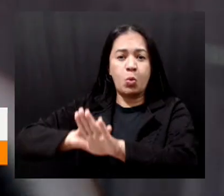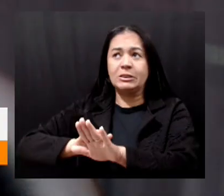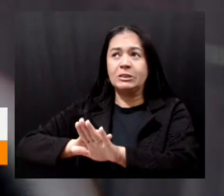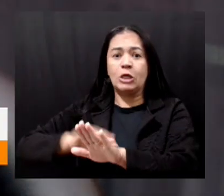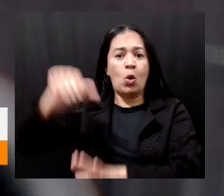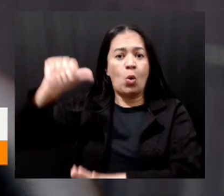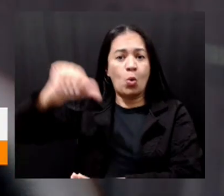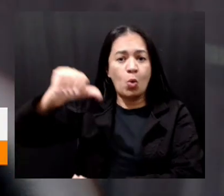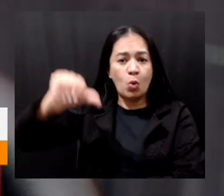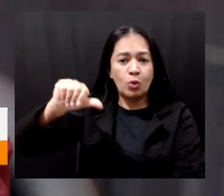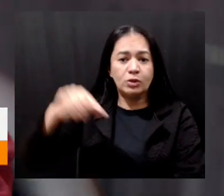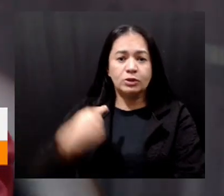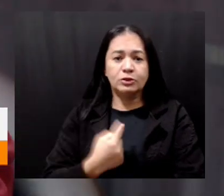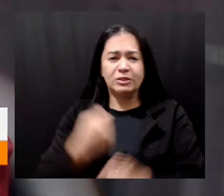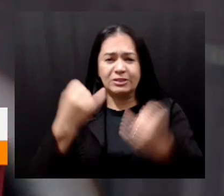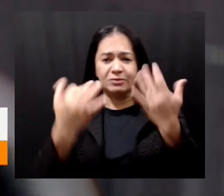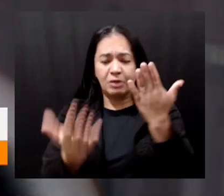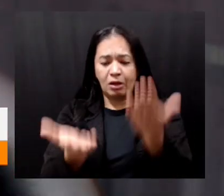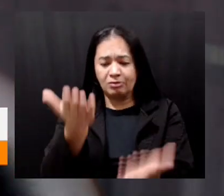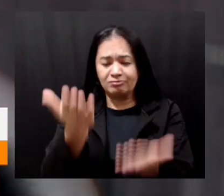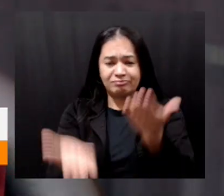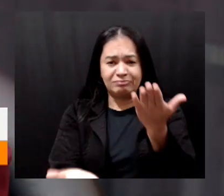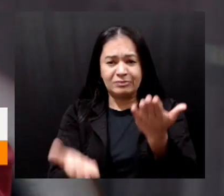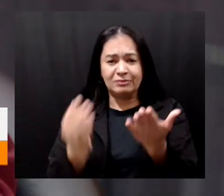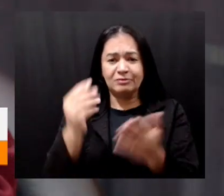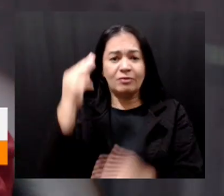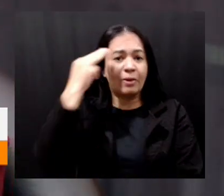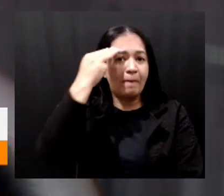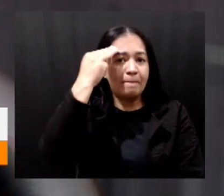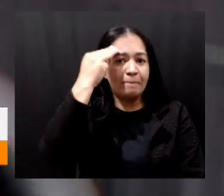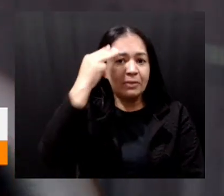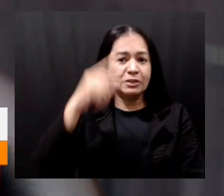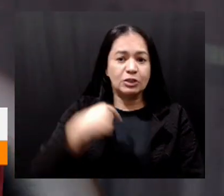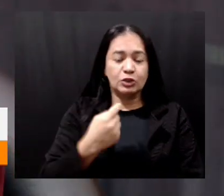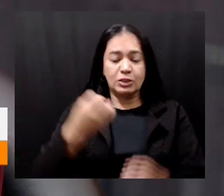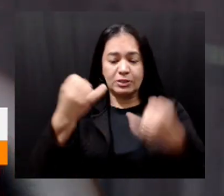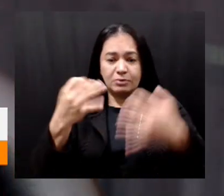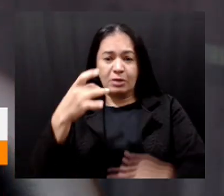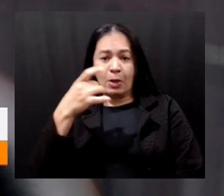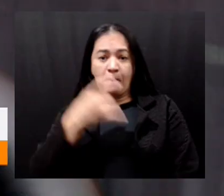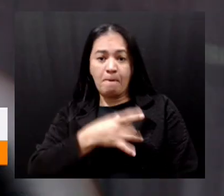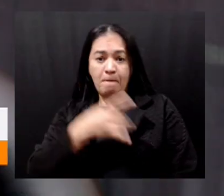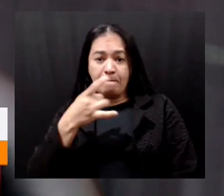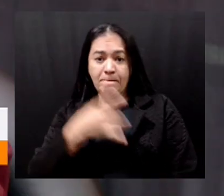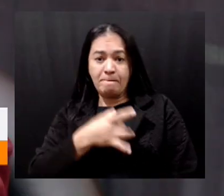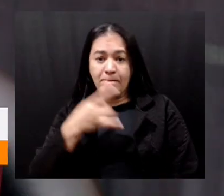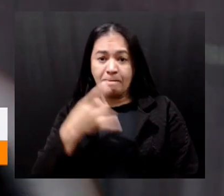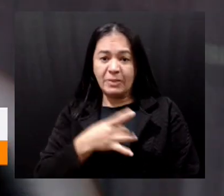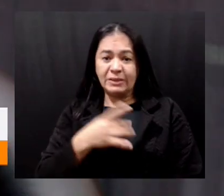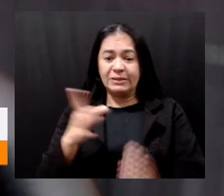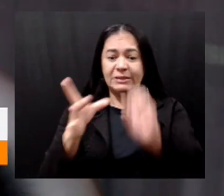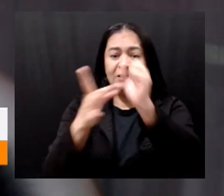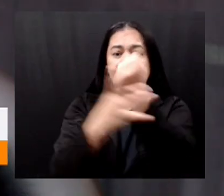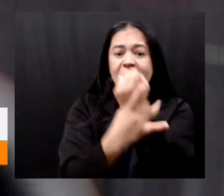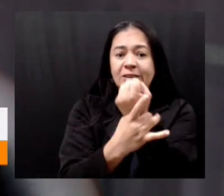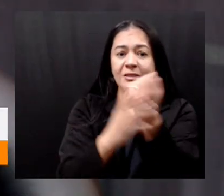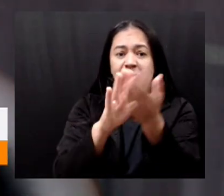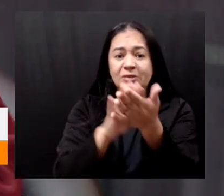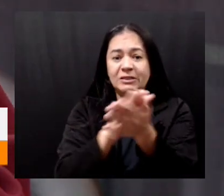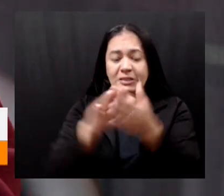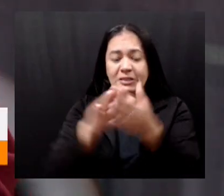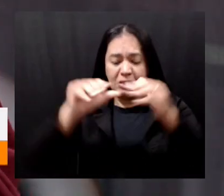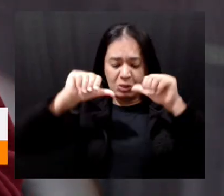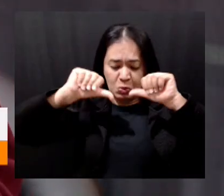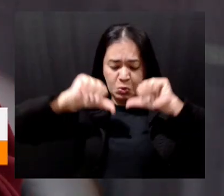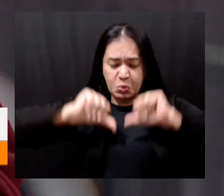de desequilíbrio mental, a gente está falando de um medo excessivo, de um excesso de insegurança, de baixa autoestima, de angústia.